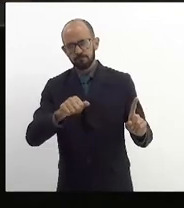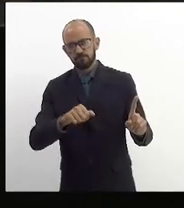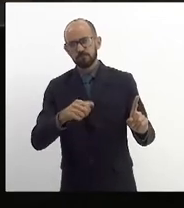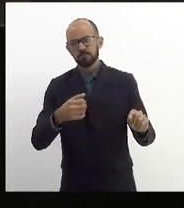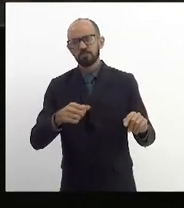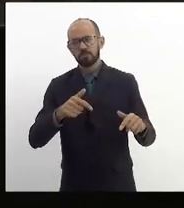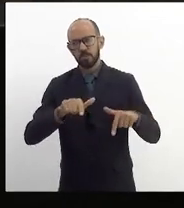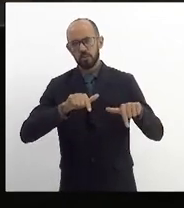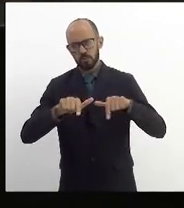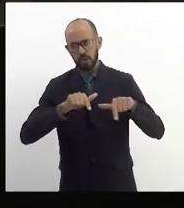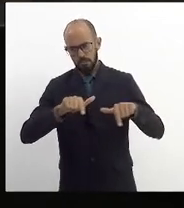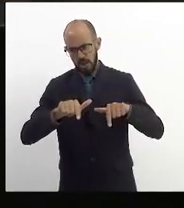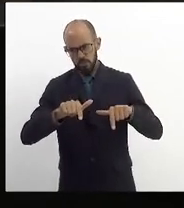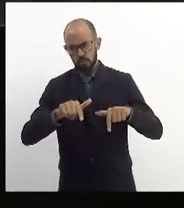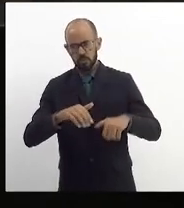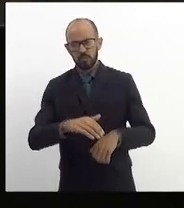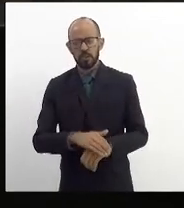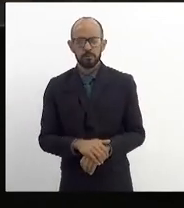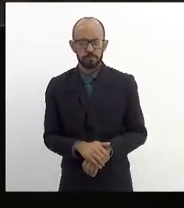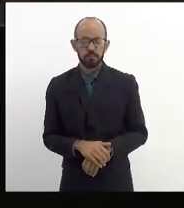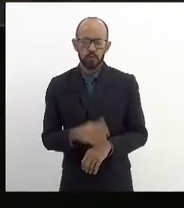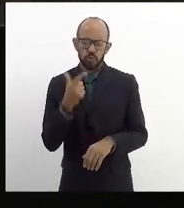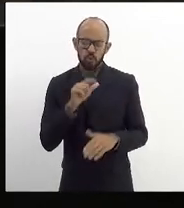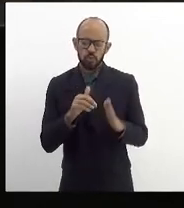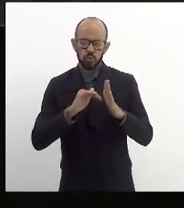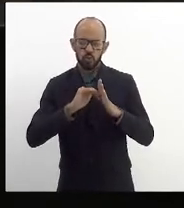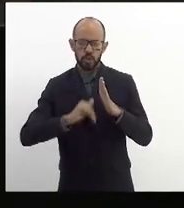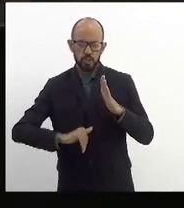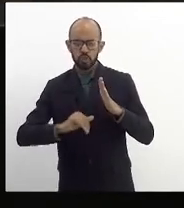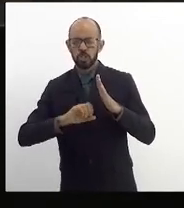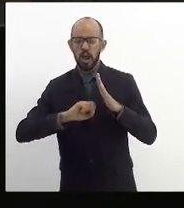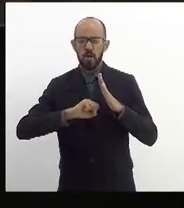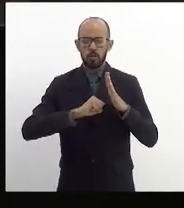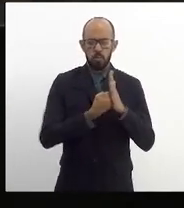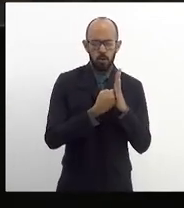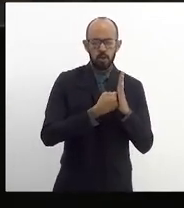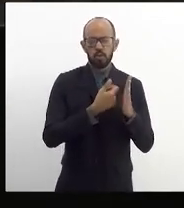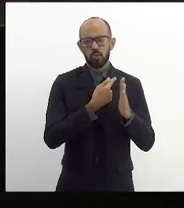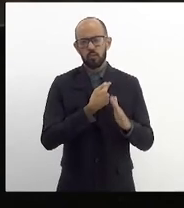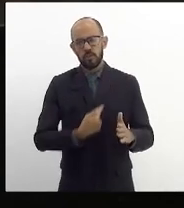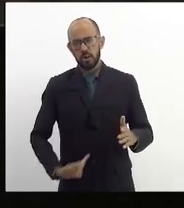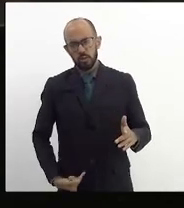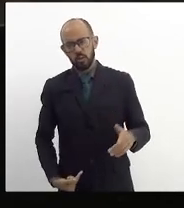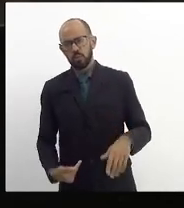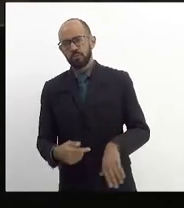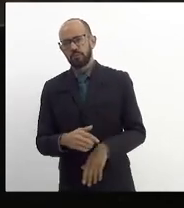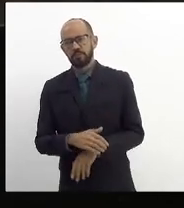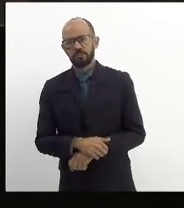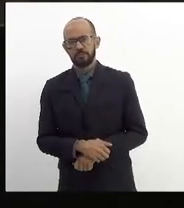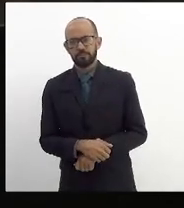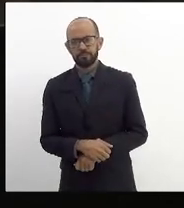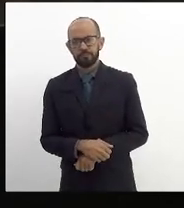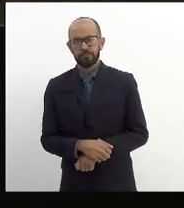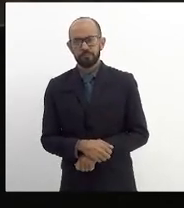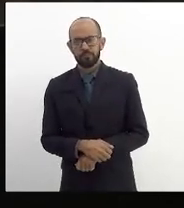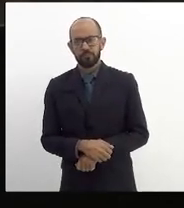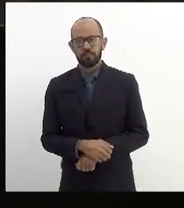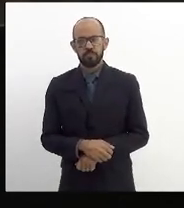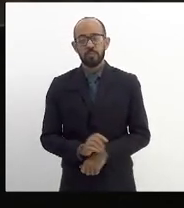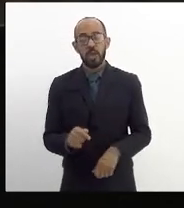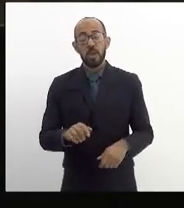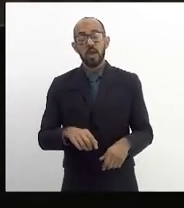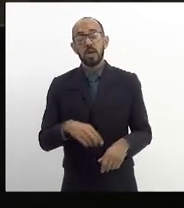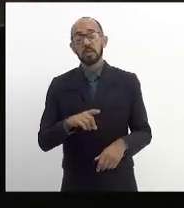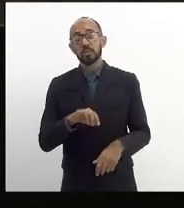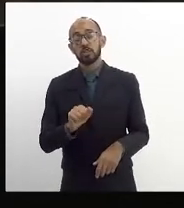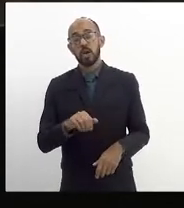instituição e conseguimos então derrubar o veto como determina o regimento interno E aí no dia quatro